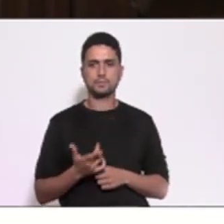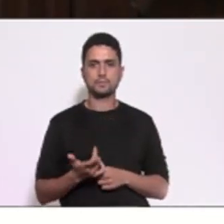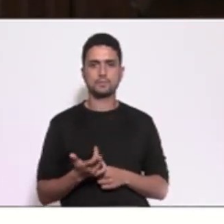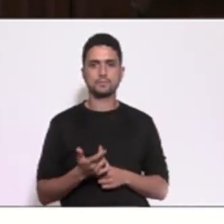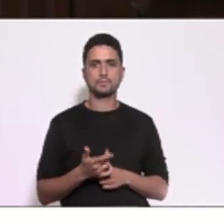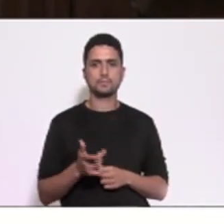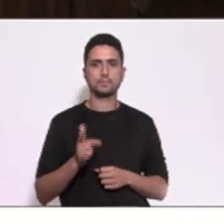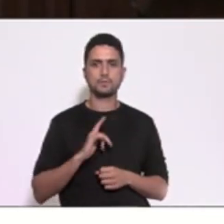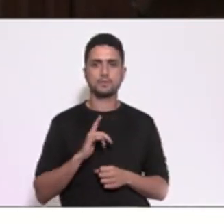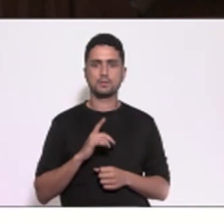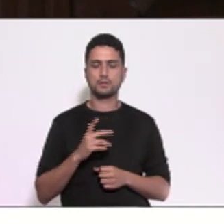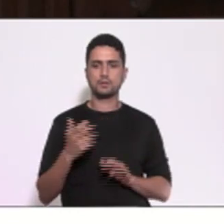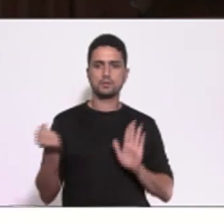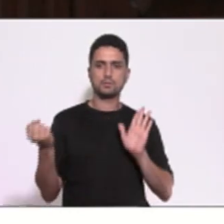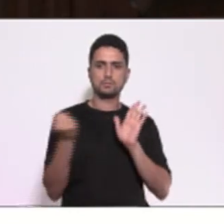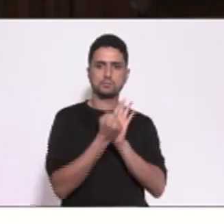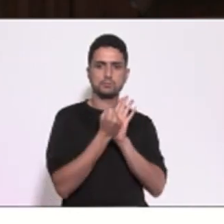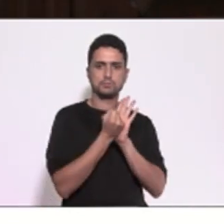ficam tombados